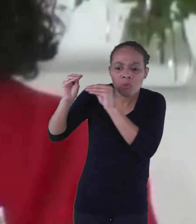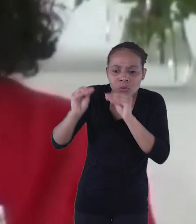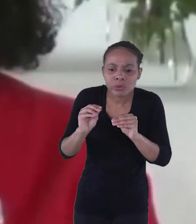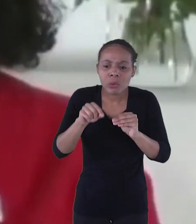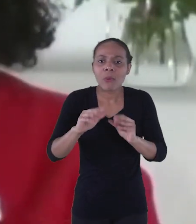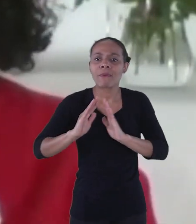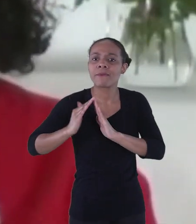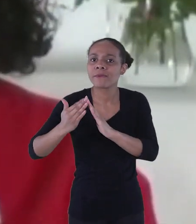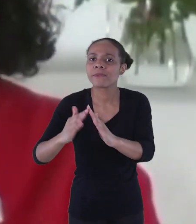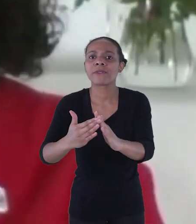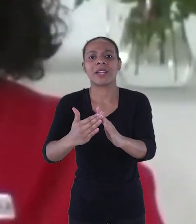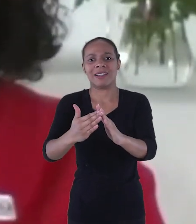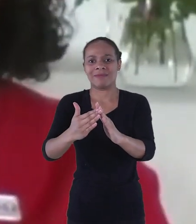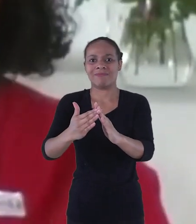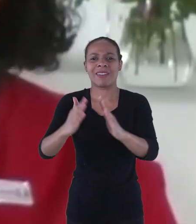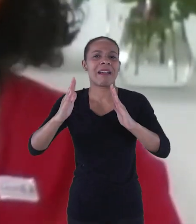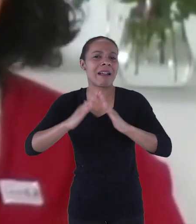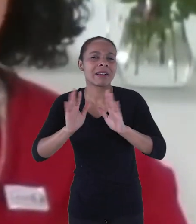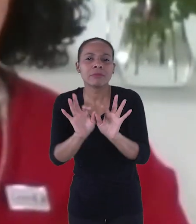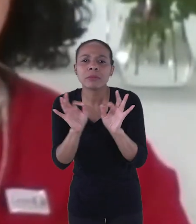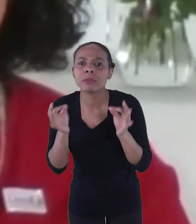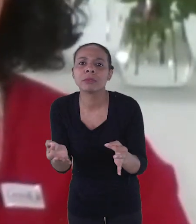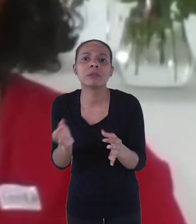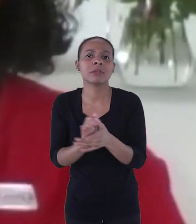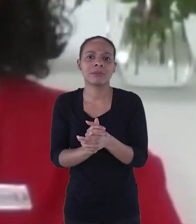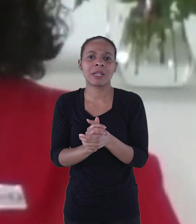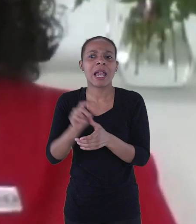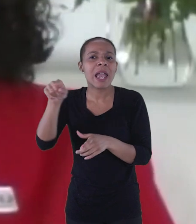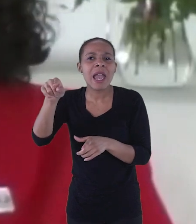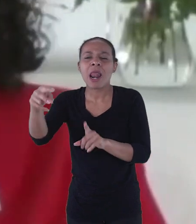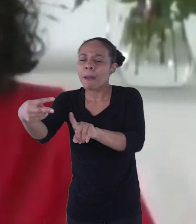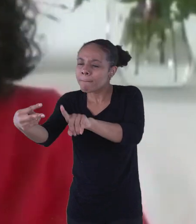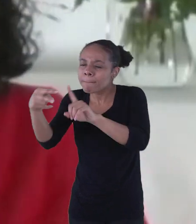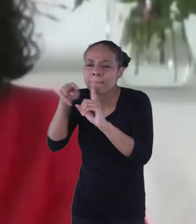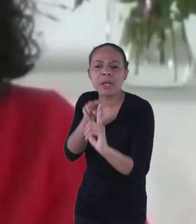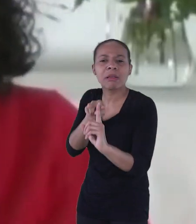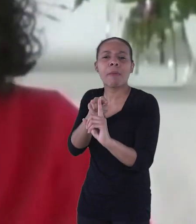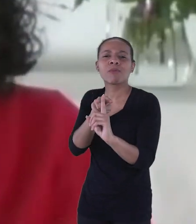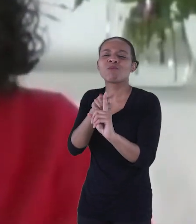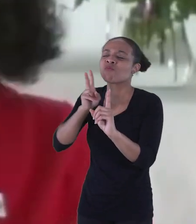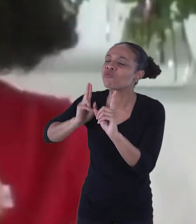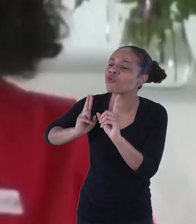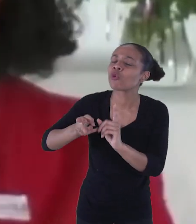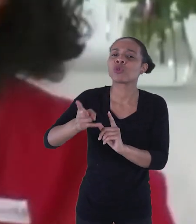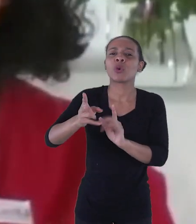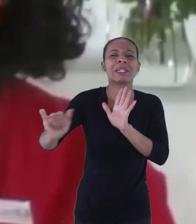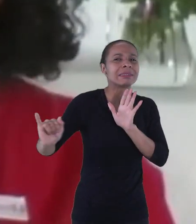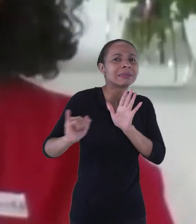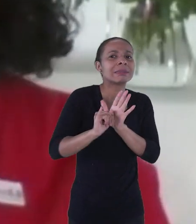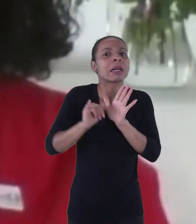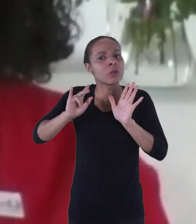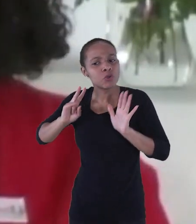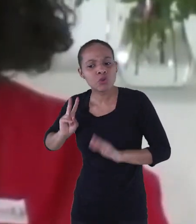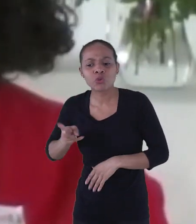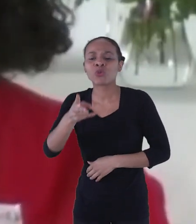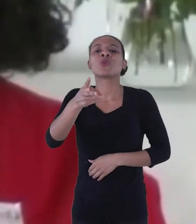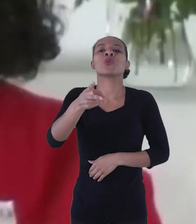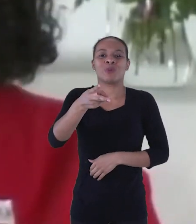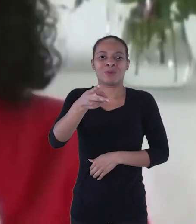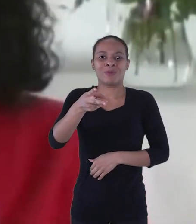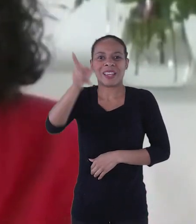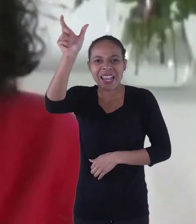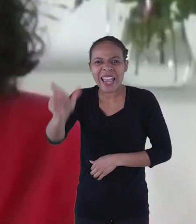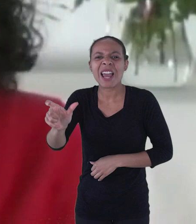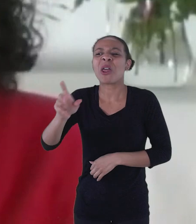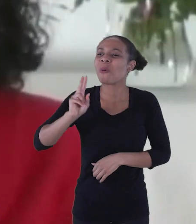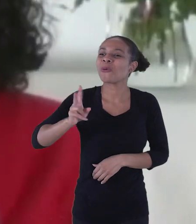esteve. Ela não perdeu o seu olhar, ela não perdeu a sua identidade, ela nunca perdeu quem era